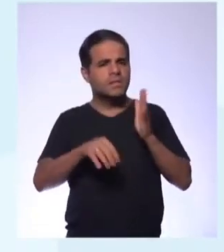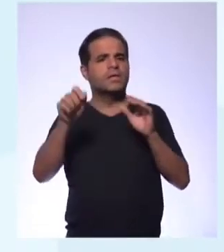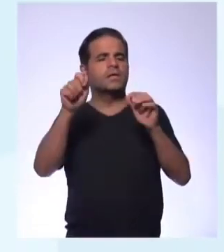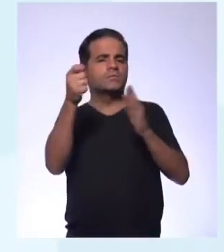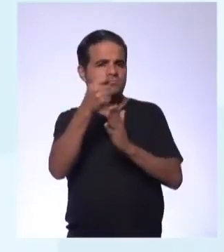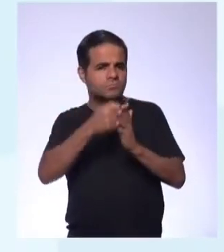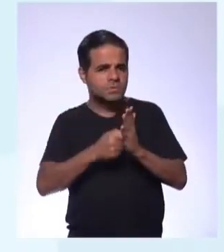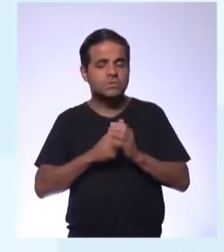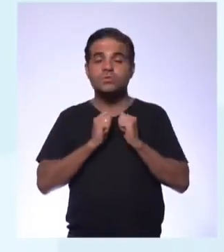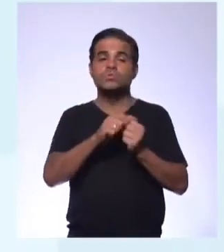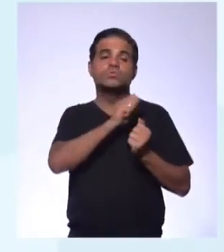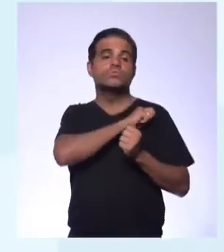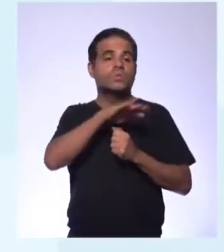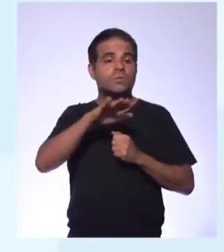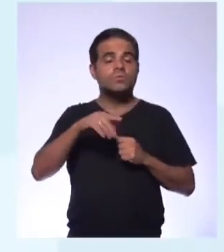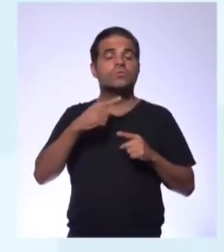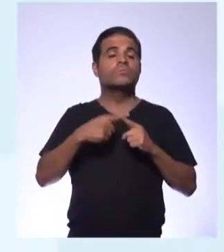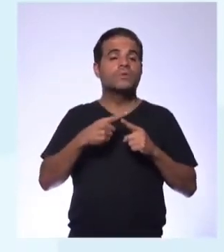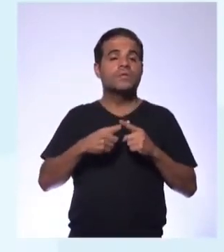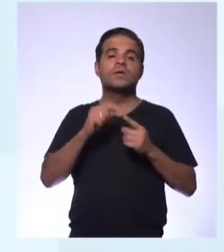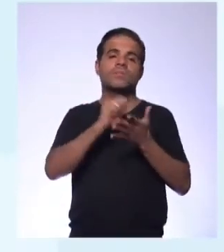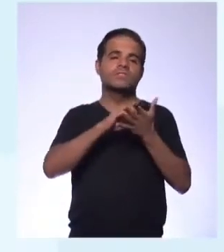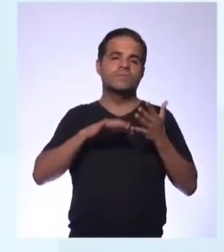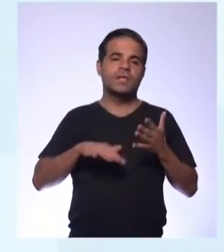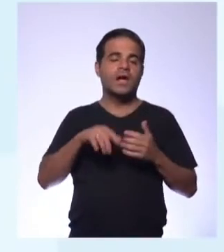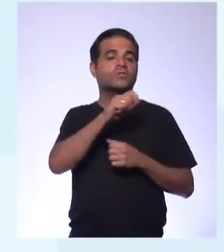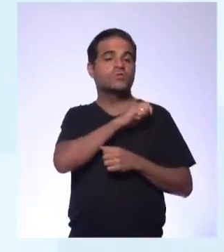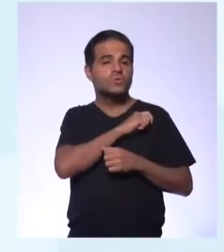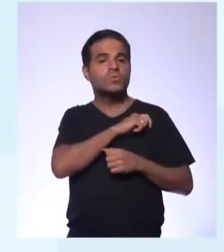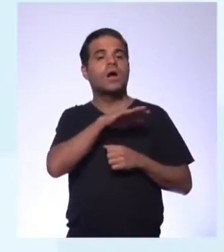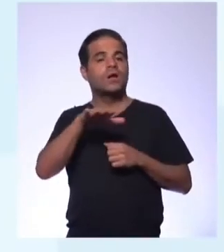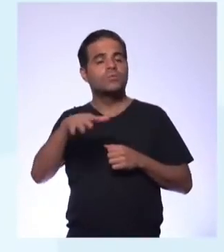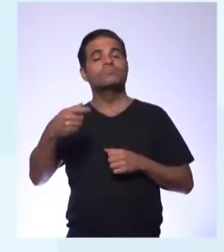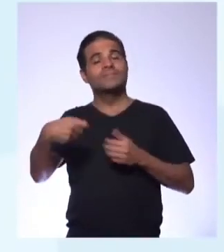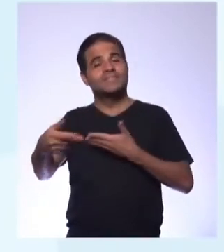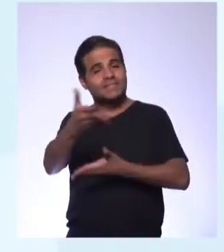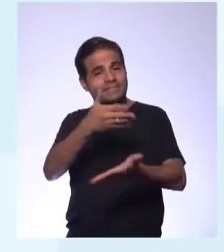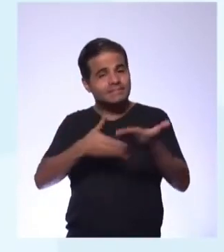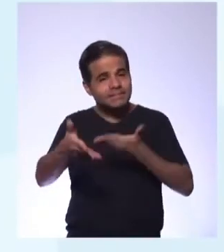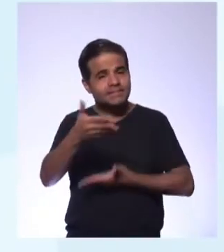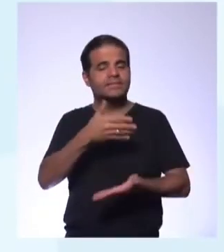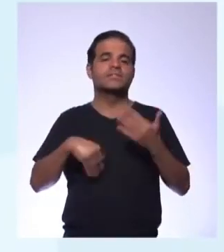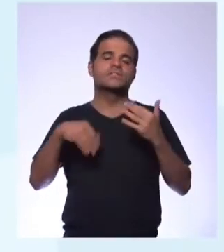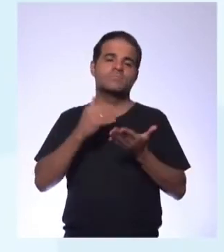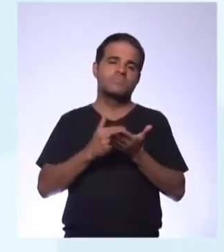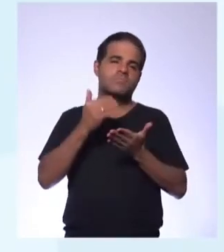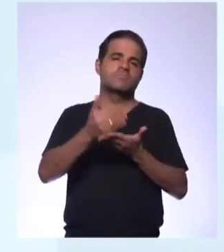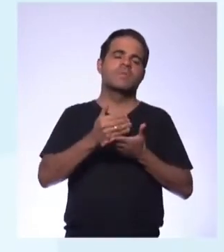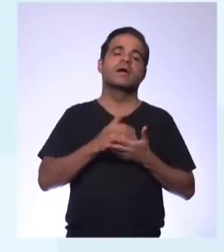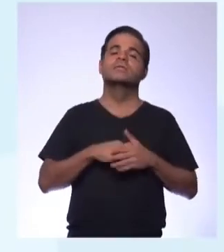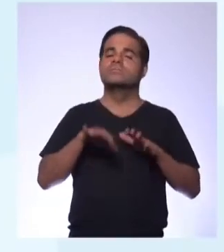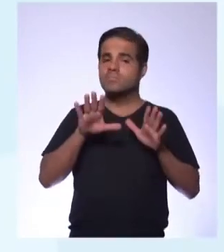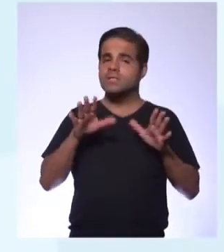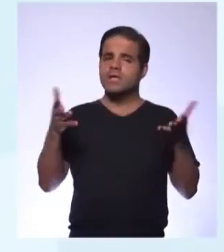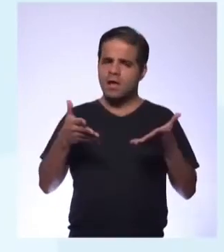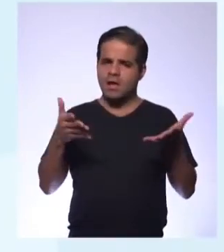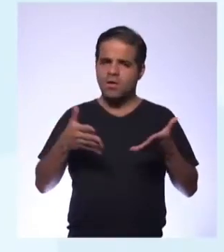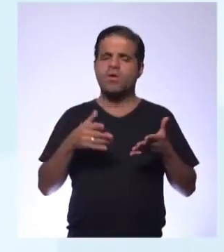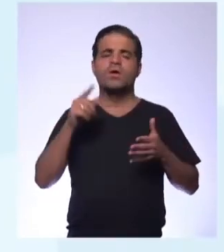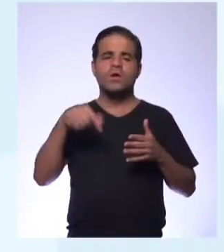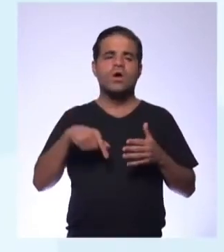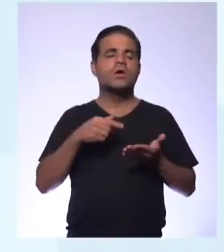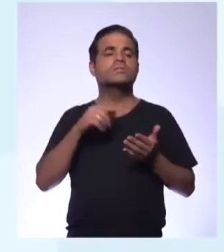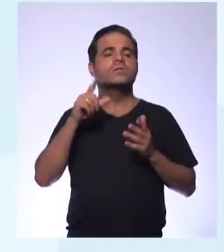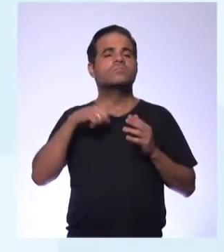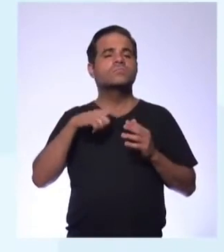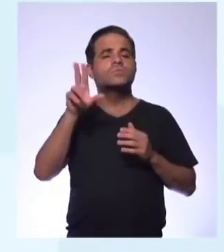com os alunos, porque é uma atividade onde o aluno tem que interagir mais, né? Mas nós estamos em resenha crítica, só para vocês se acharem